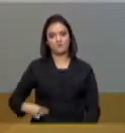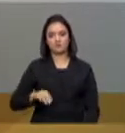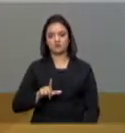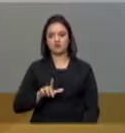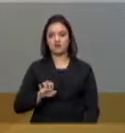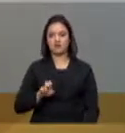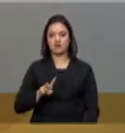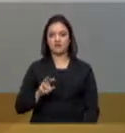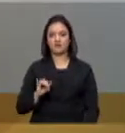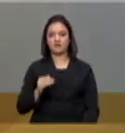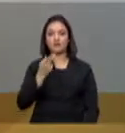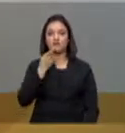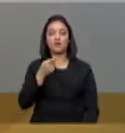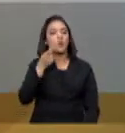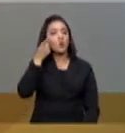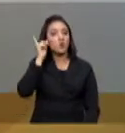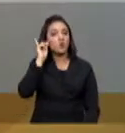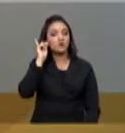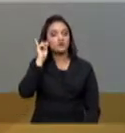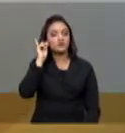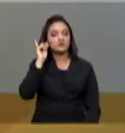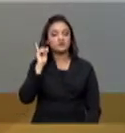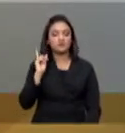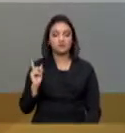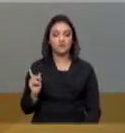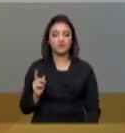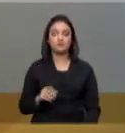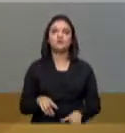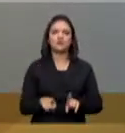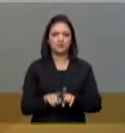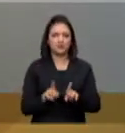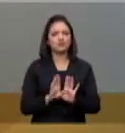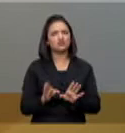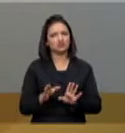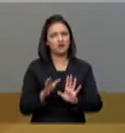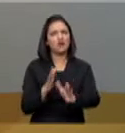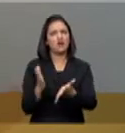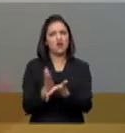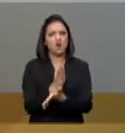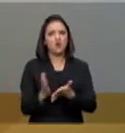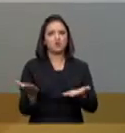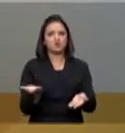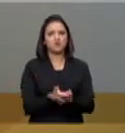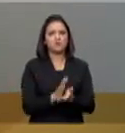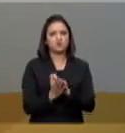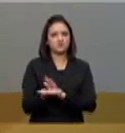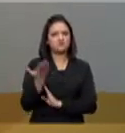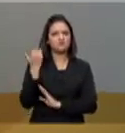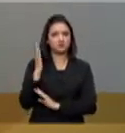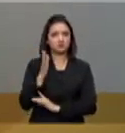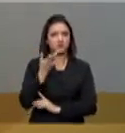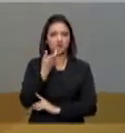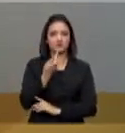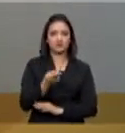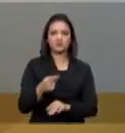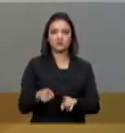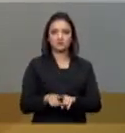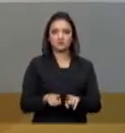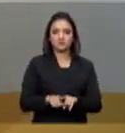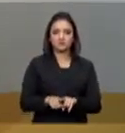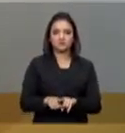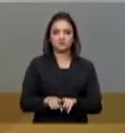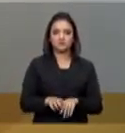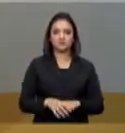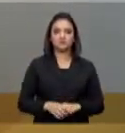já foi objeto de considerações em outros julgados, lembrado principalmente no voto ontem,